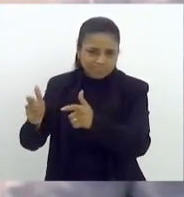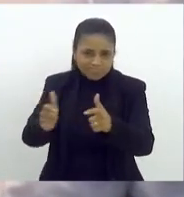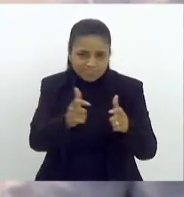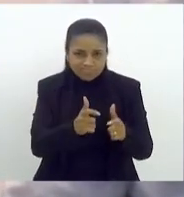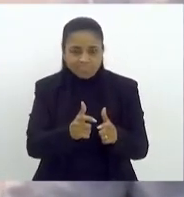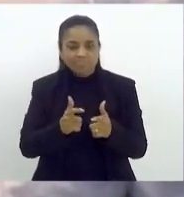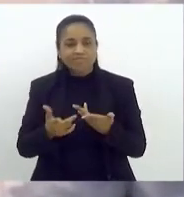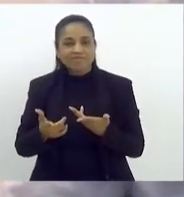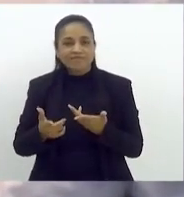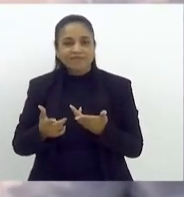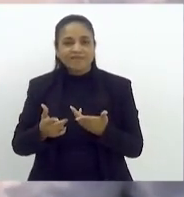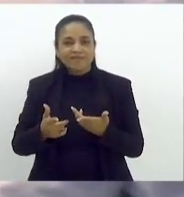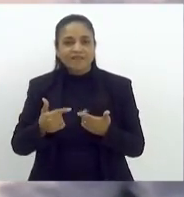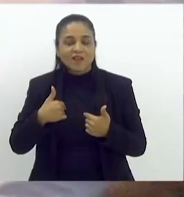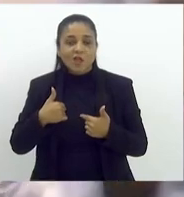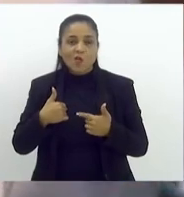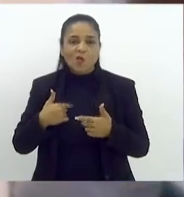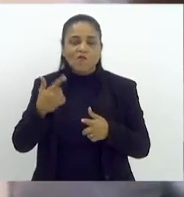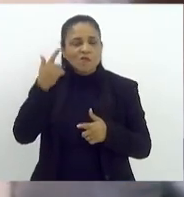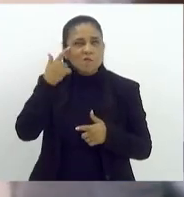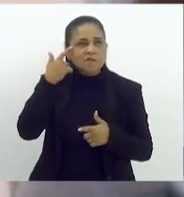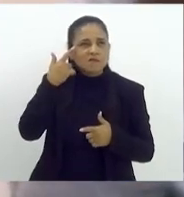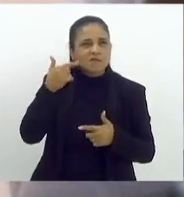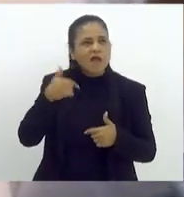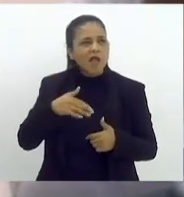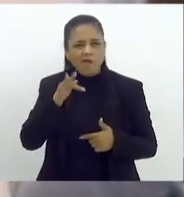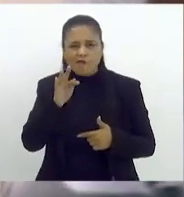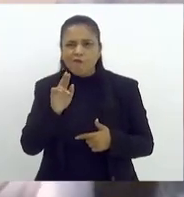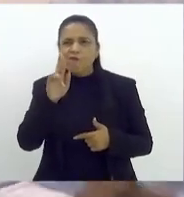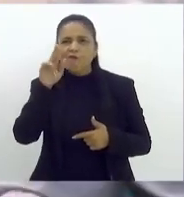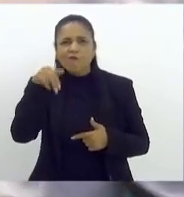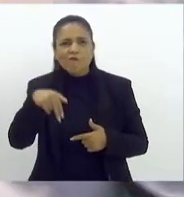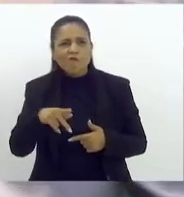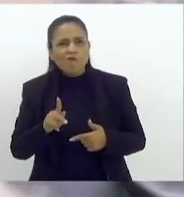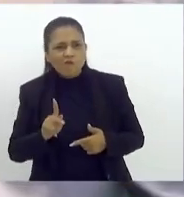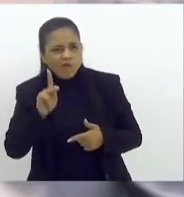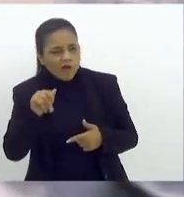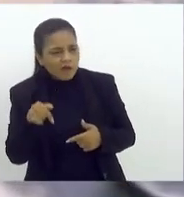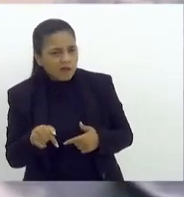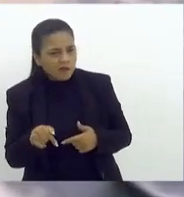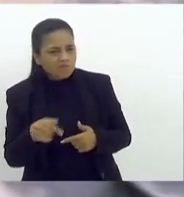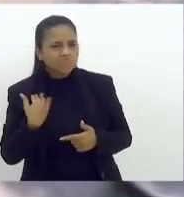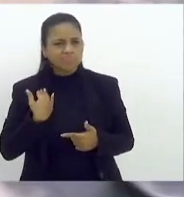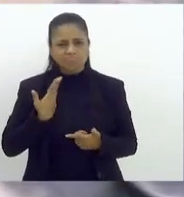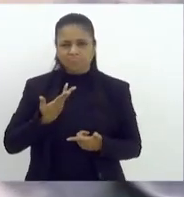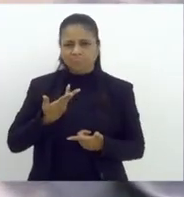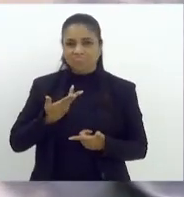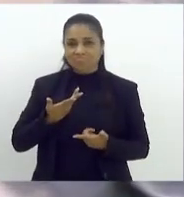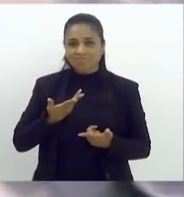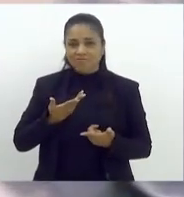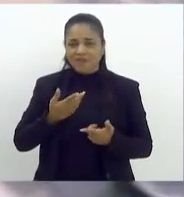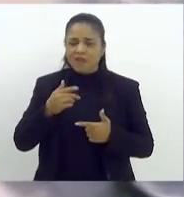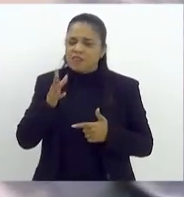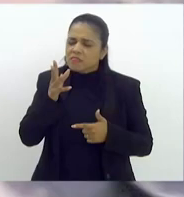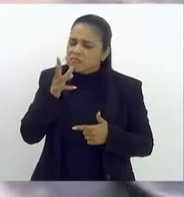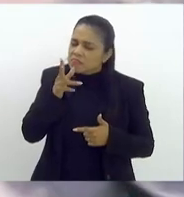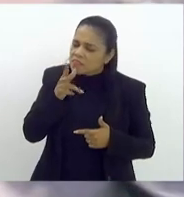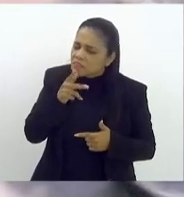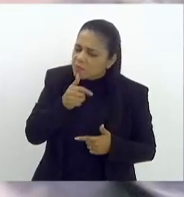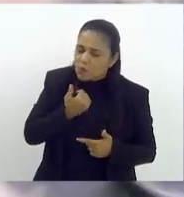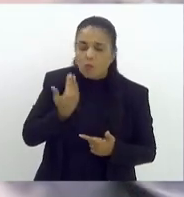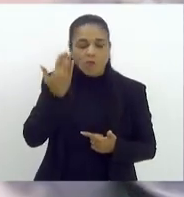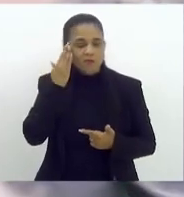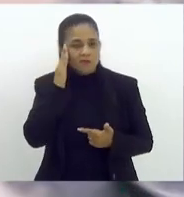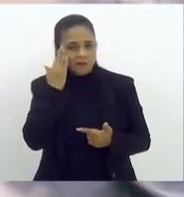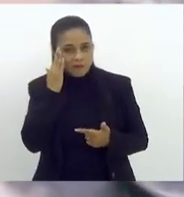Live Crew Doctor Dr Dre produzindo e a gente entendeu como funk a gente demorou a entender que aquilo